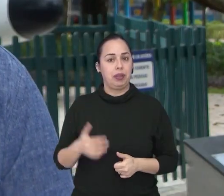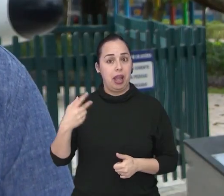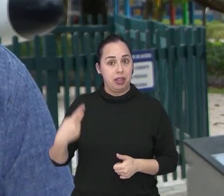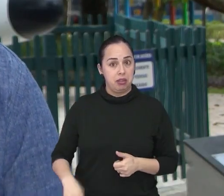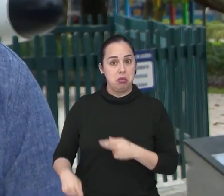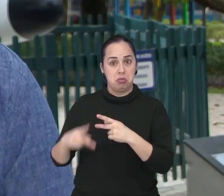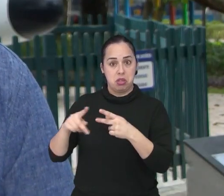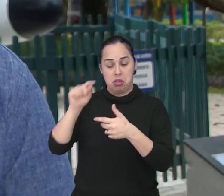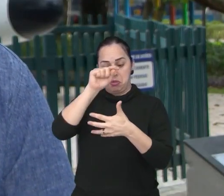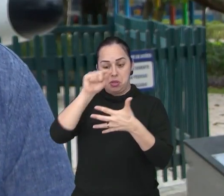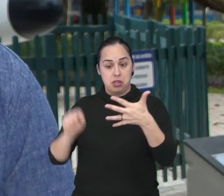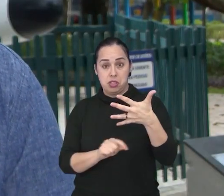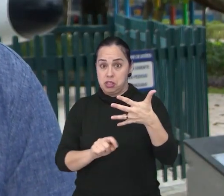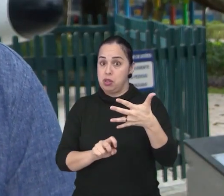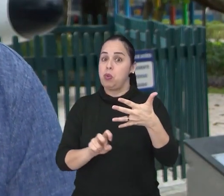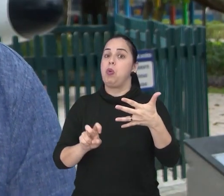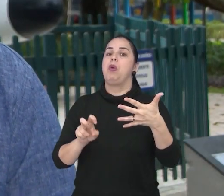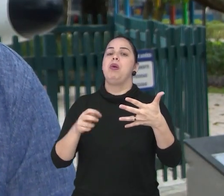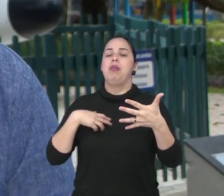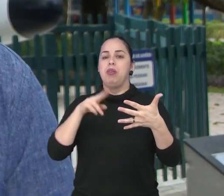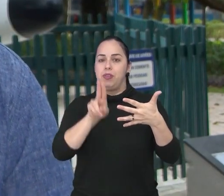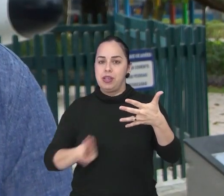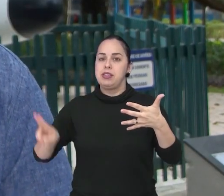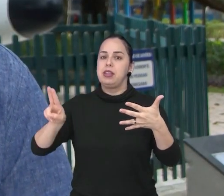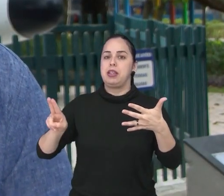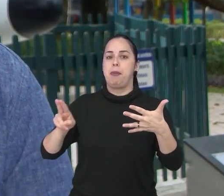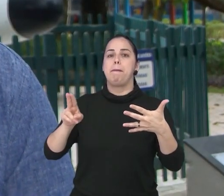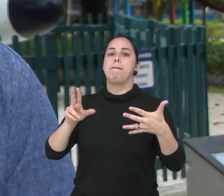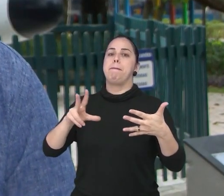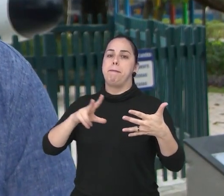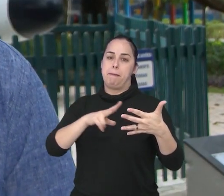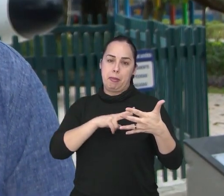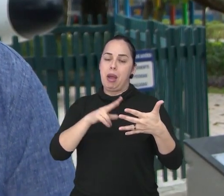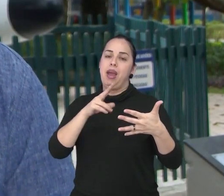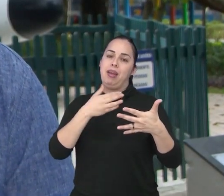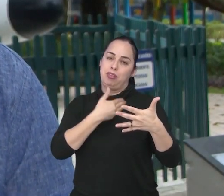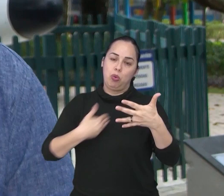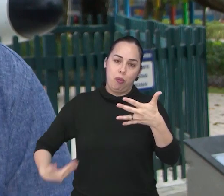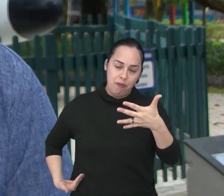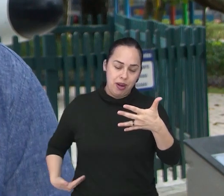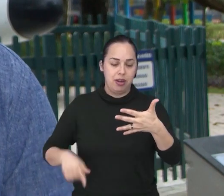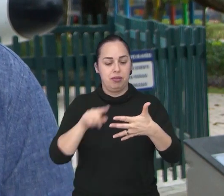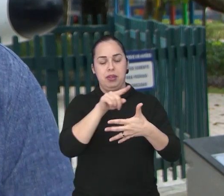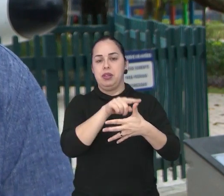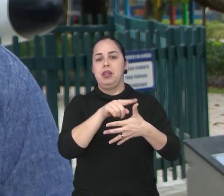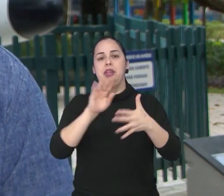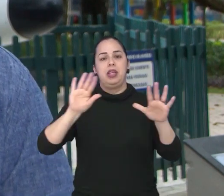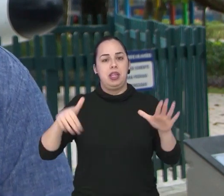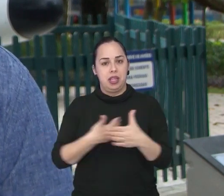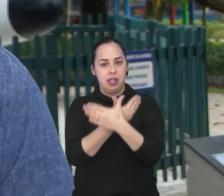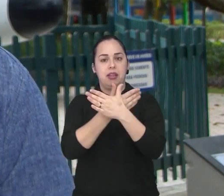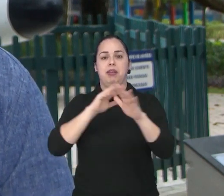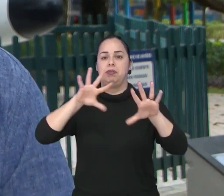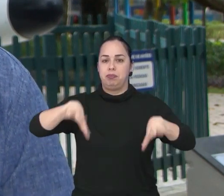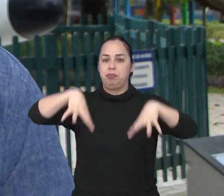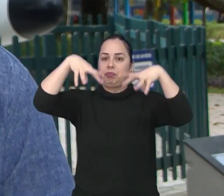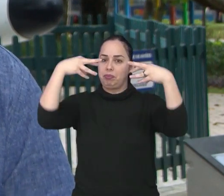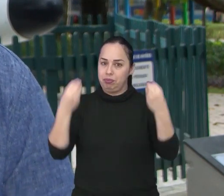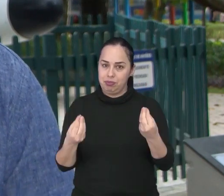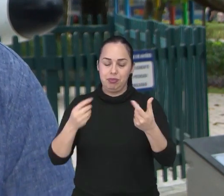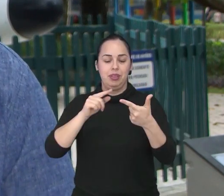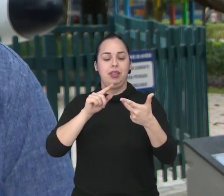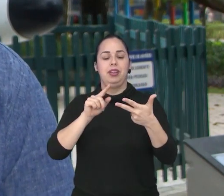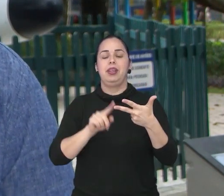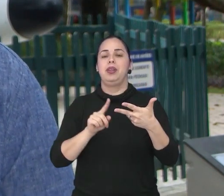temos aqui 5 universidades públicas de grande porte, né, entre ITA, Unesp, Unifesp,